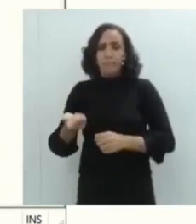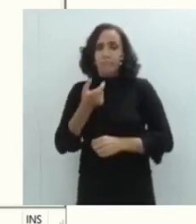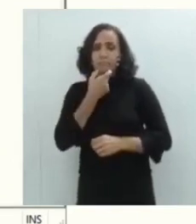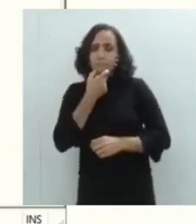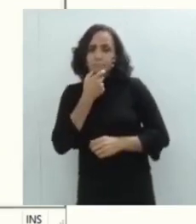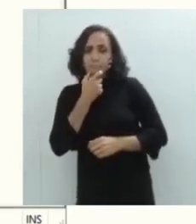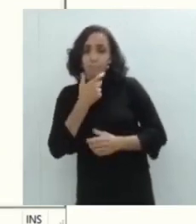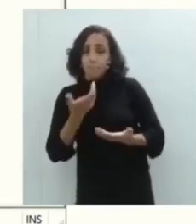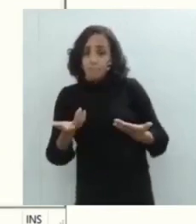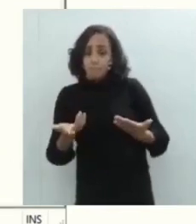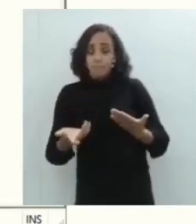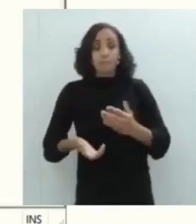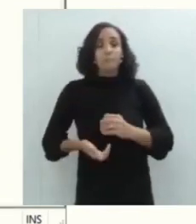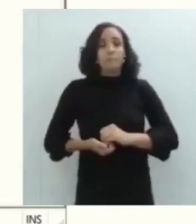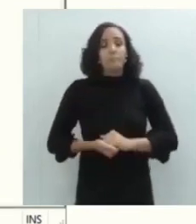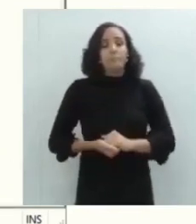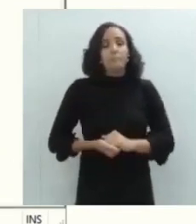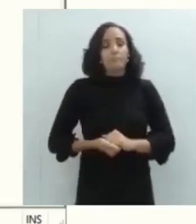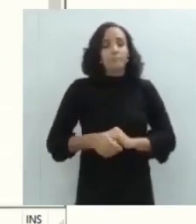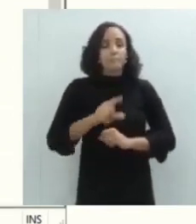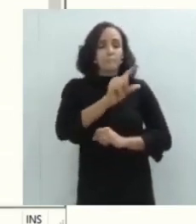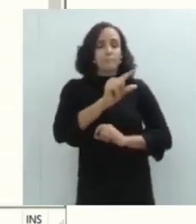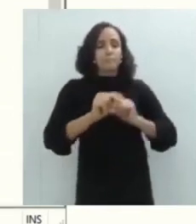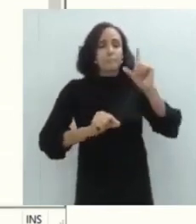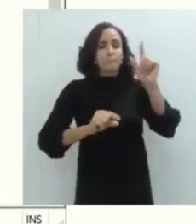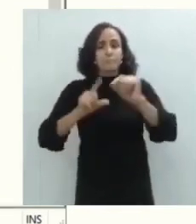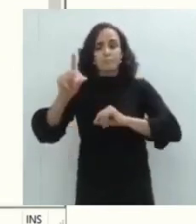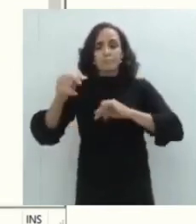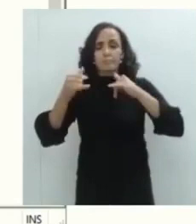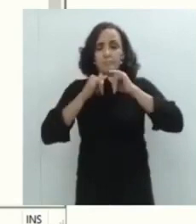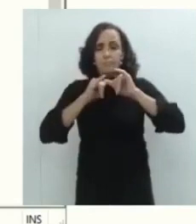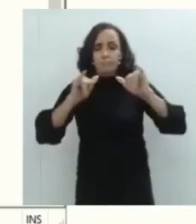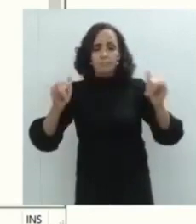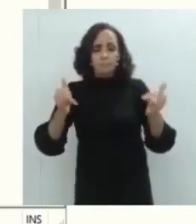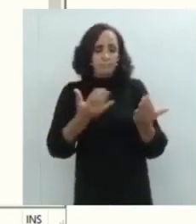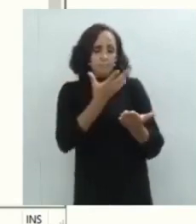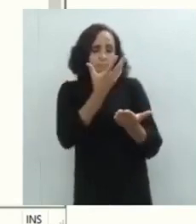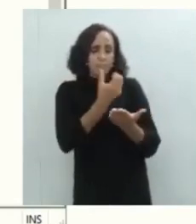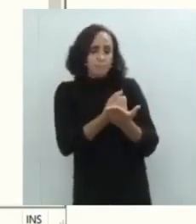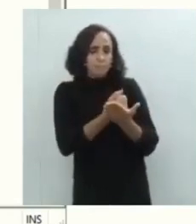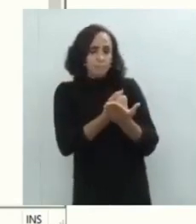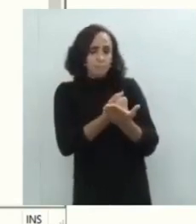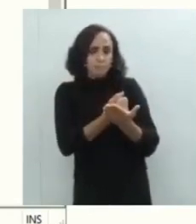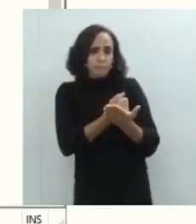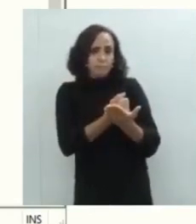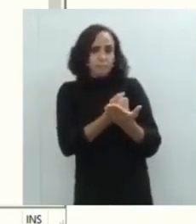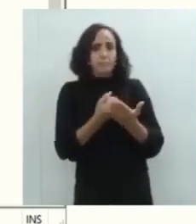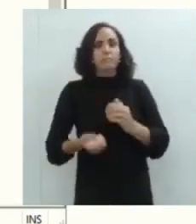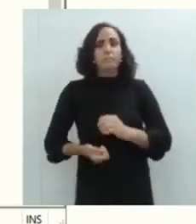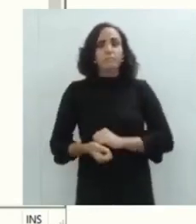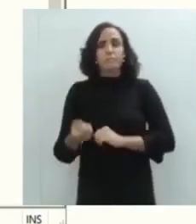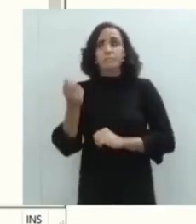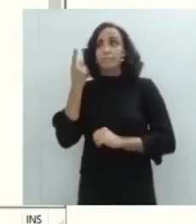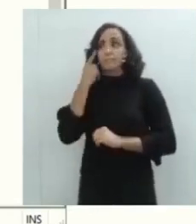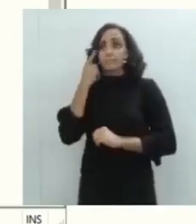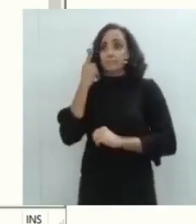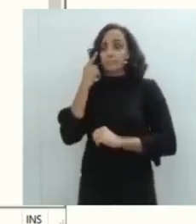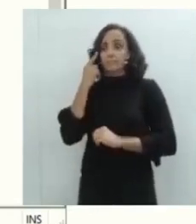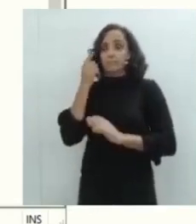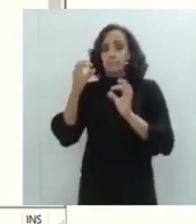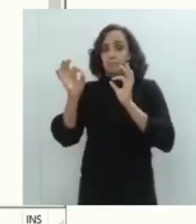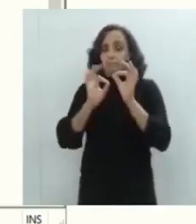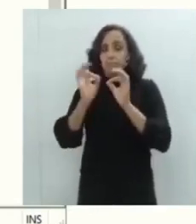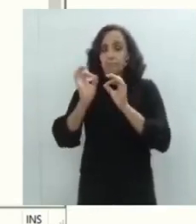É ela quem está selecionando as informações no banco de dados. E aqui eu vou gerar